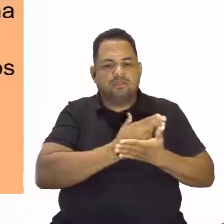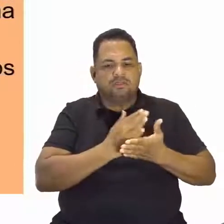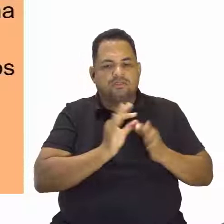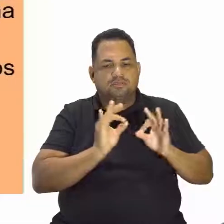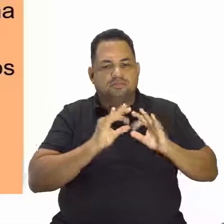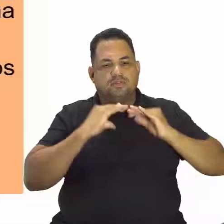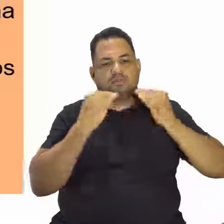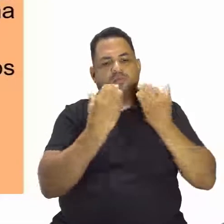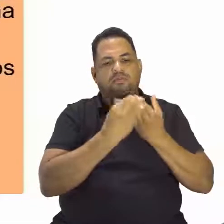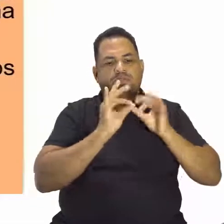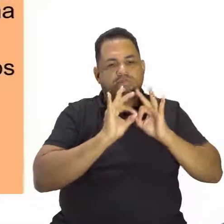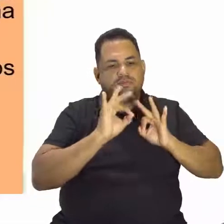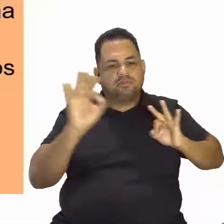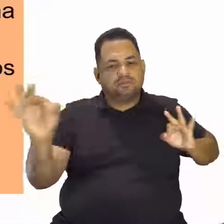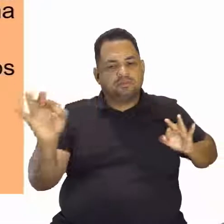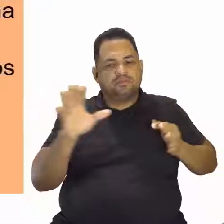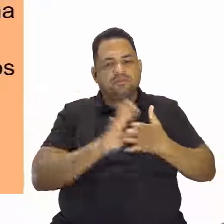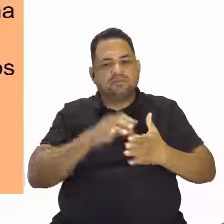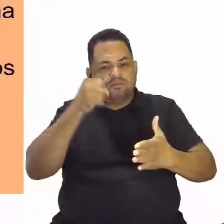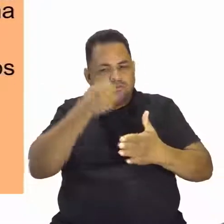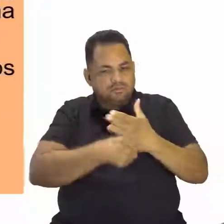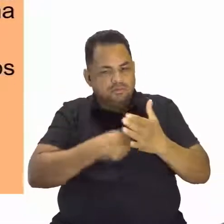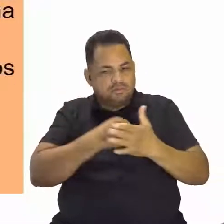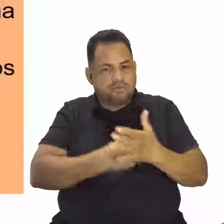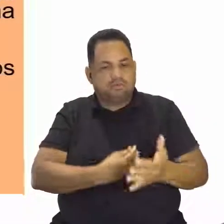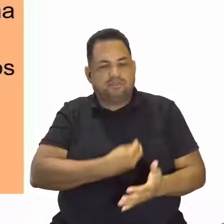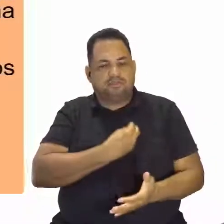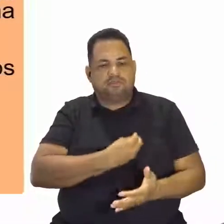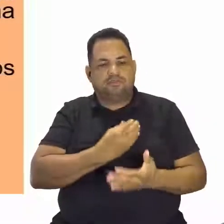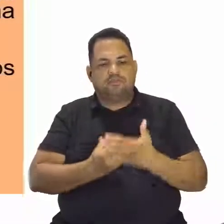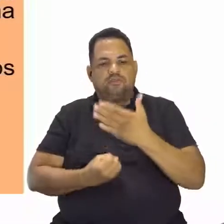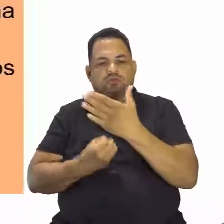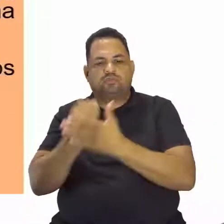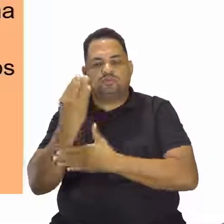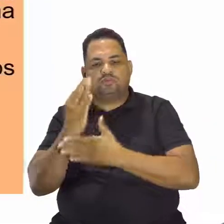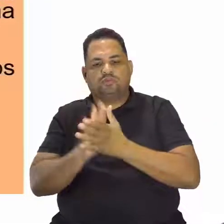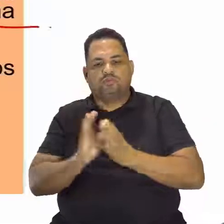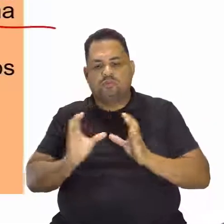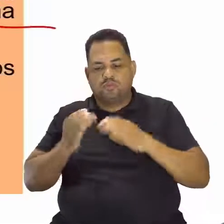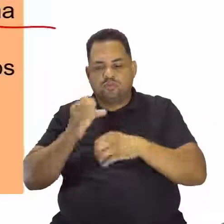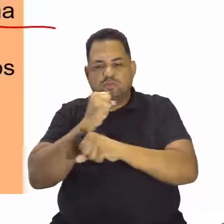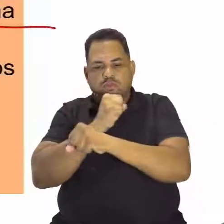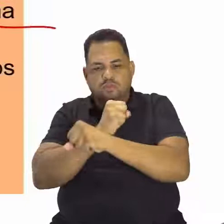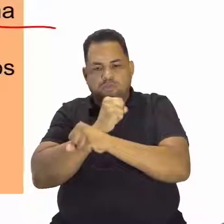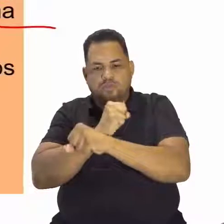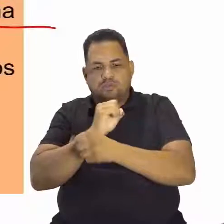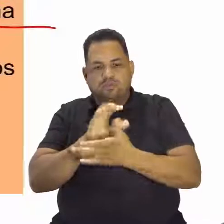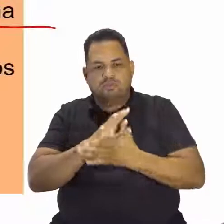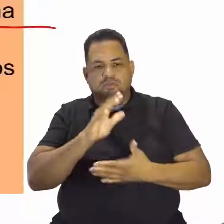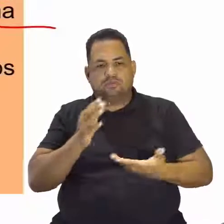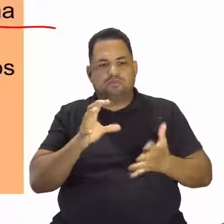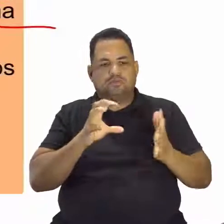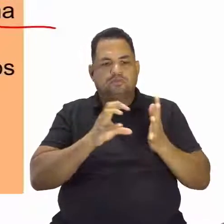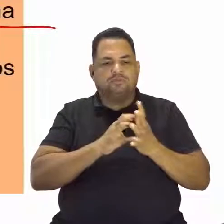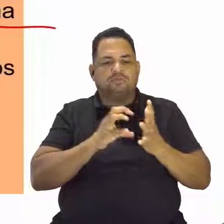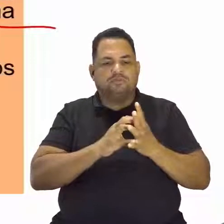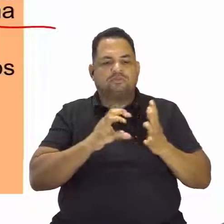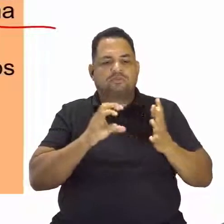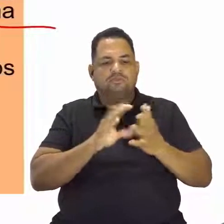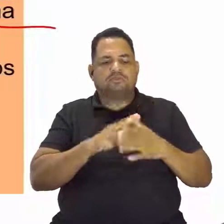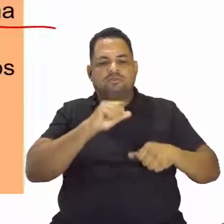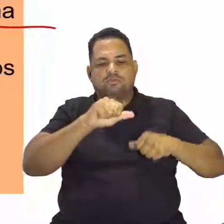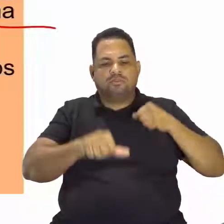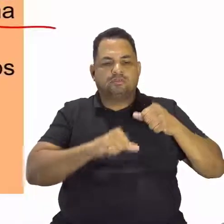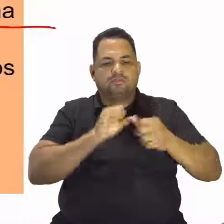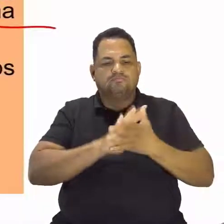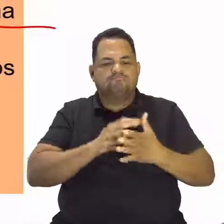comunidades distantes, onde lutavam para sobreviver. Surgiu, então, a figura do quilombo, que tornou um símbolo,